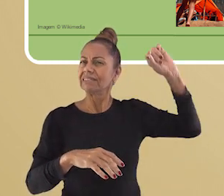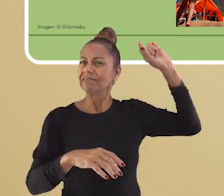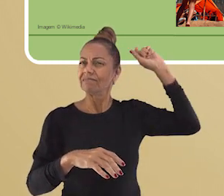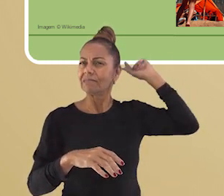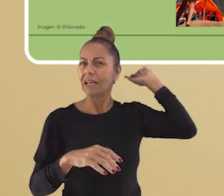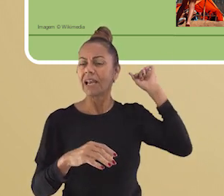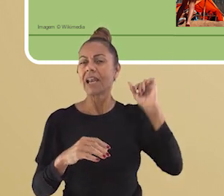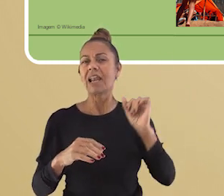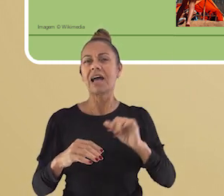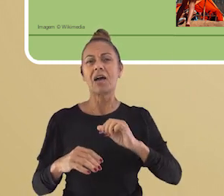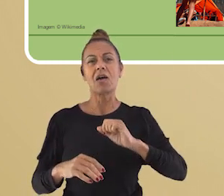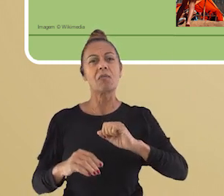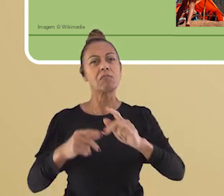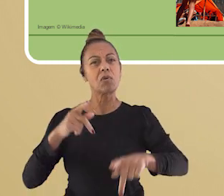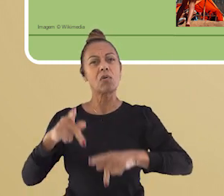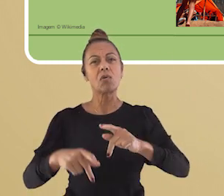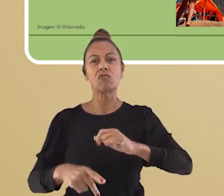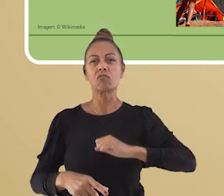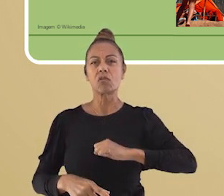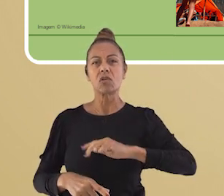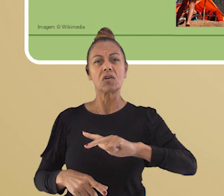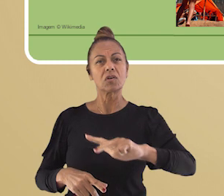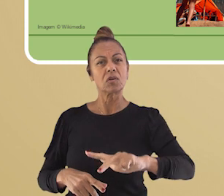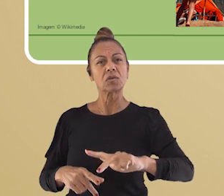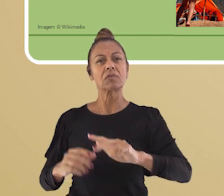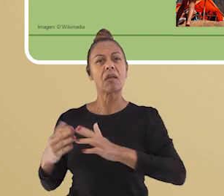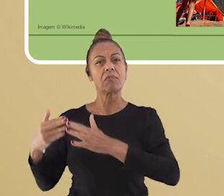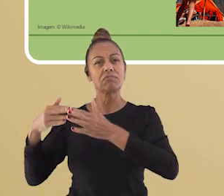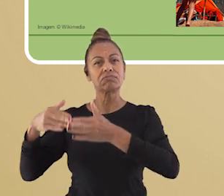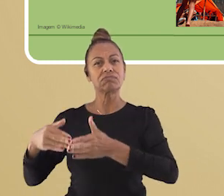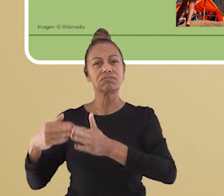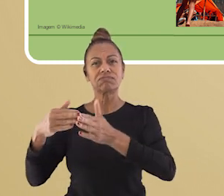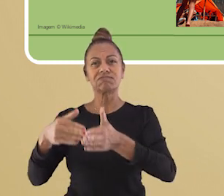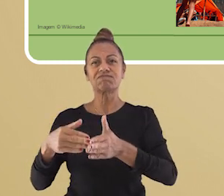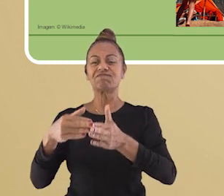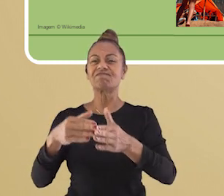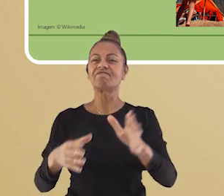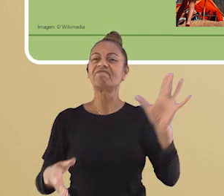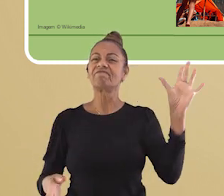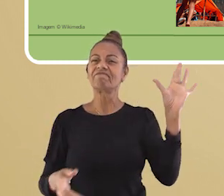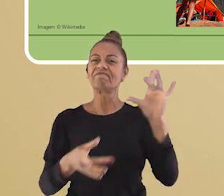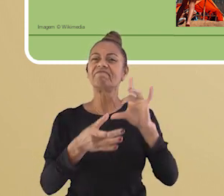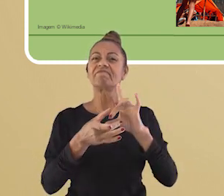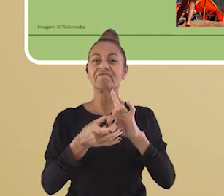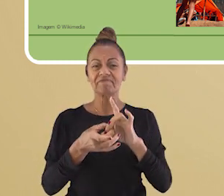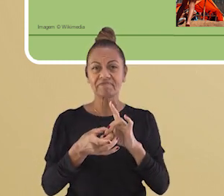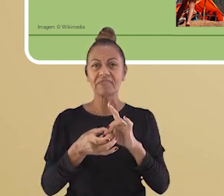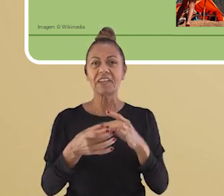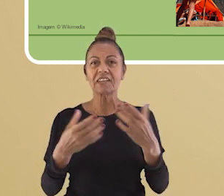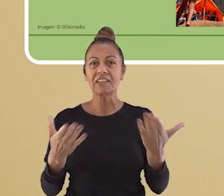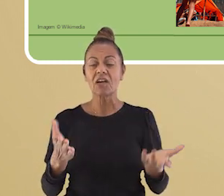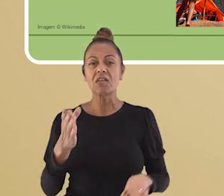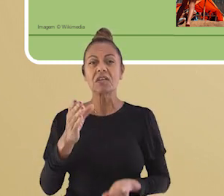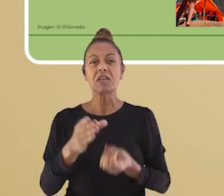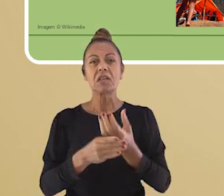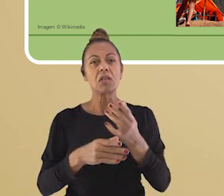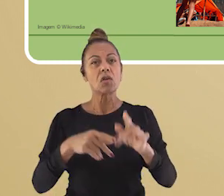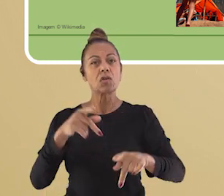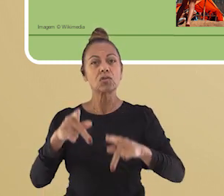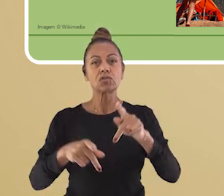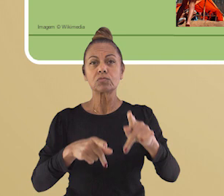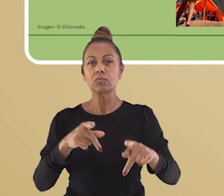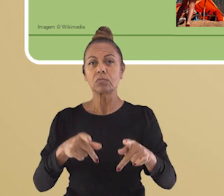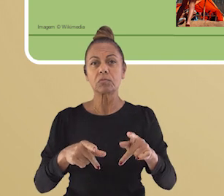dos portugueses em solo brasileiro. A sociedade brasileira se constituiu principalmente a partir dos